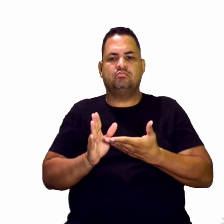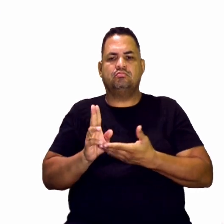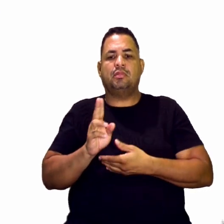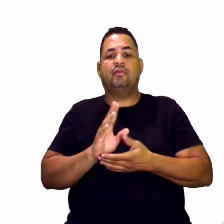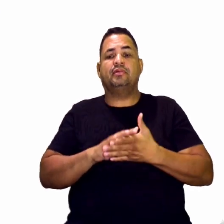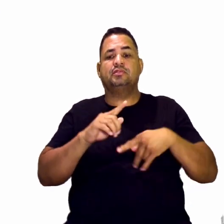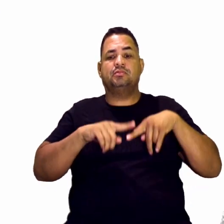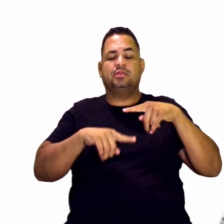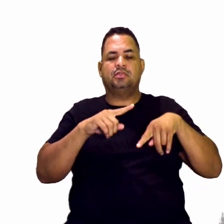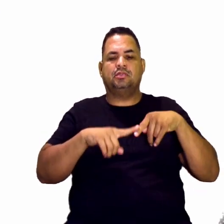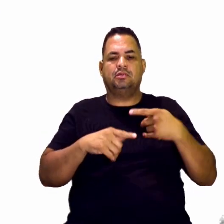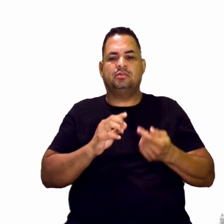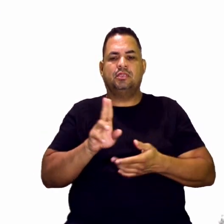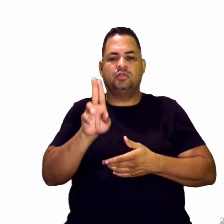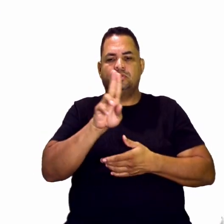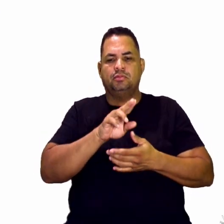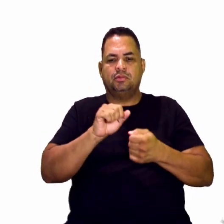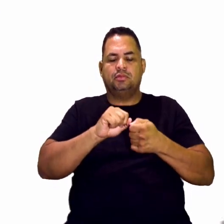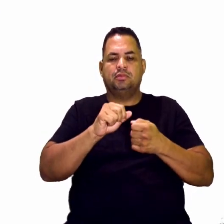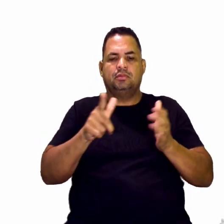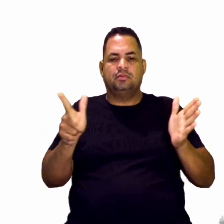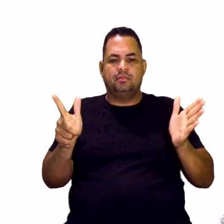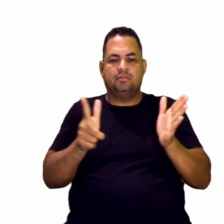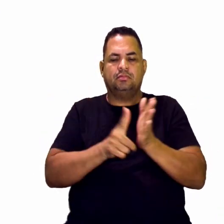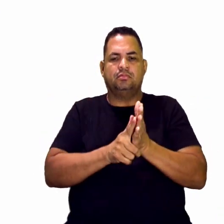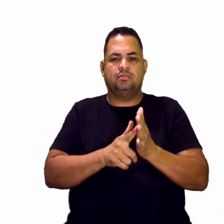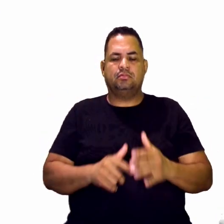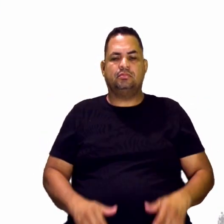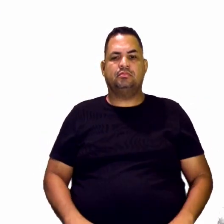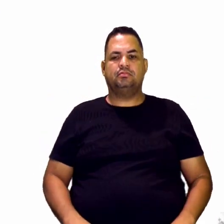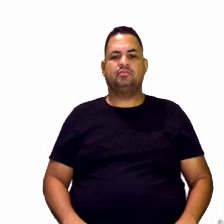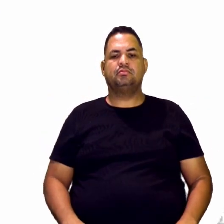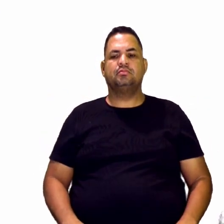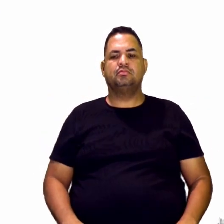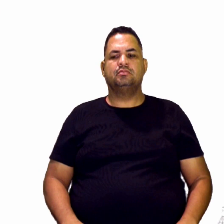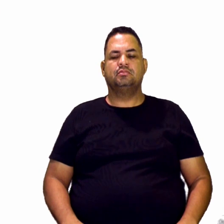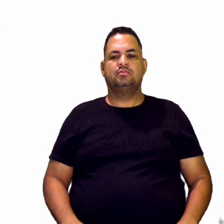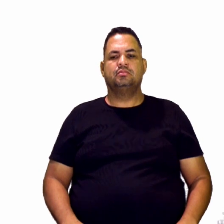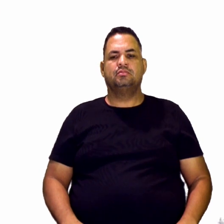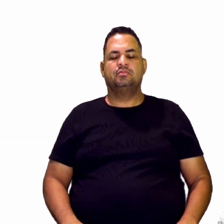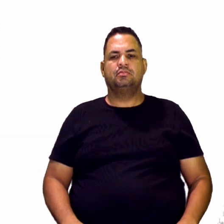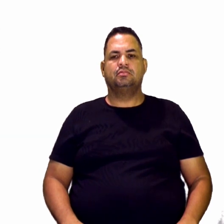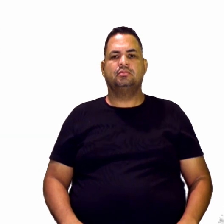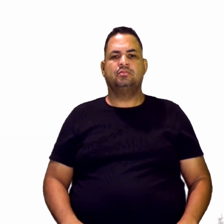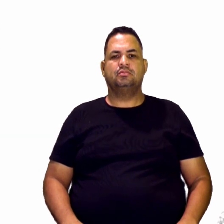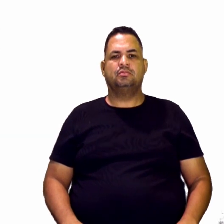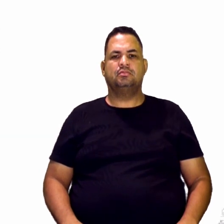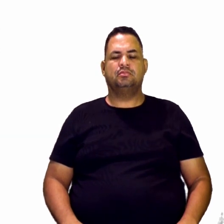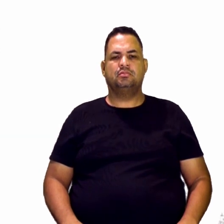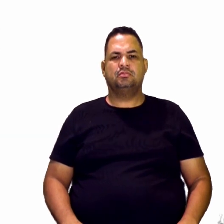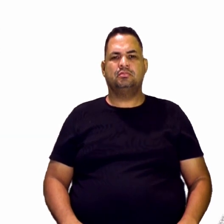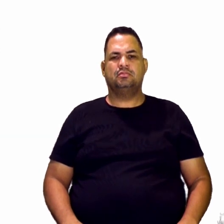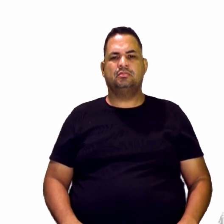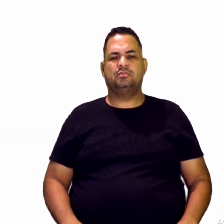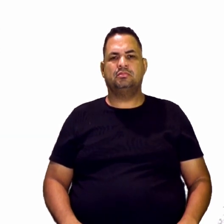aí. Então, o tipo mais conhecido das plantas da parede celular é formada por celulose.